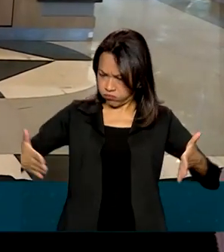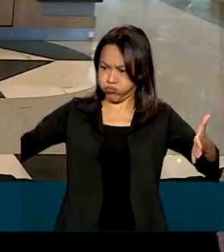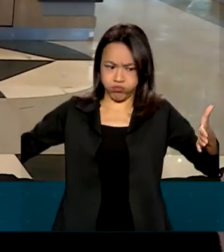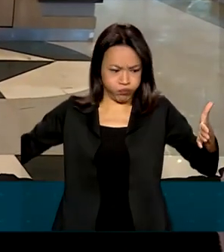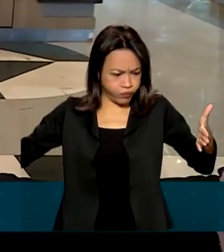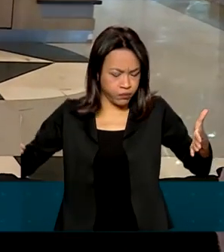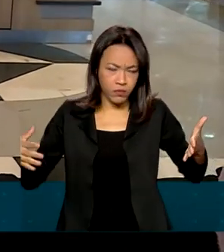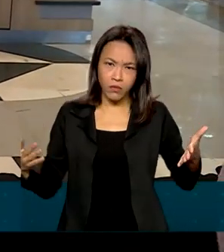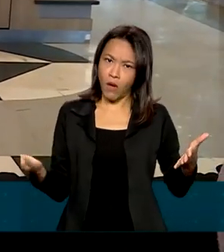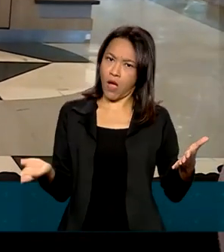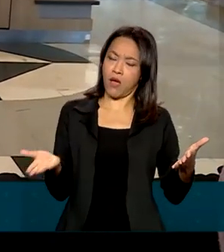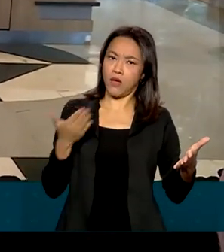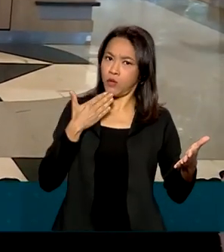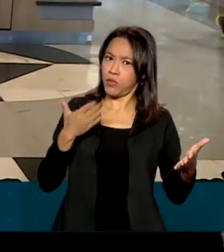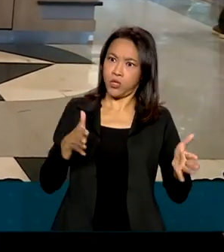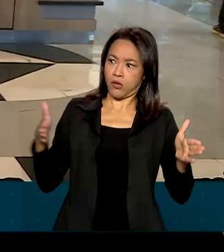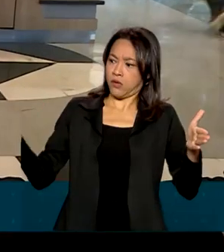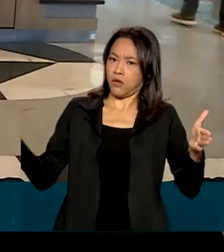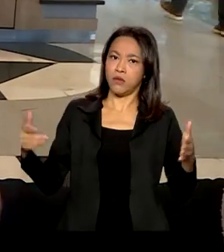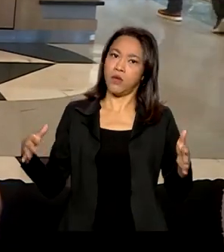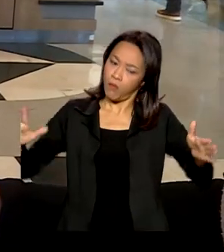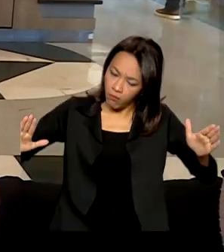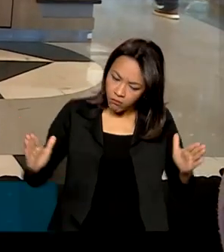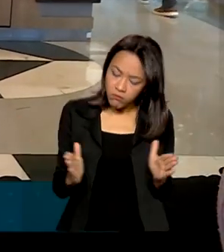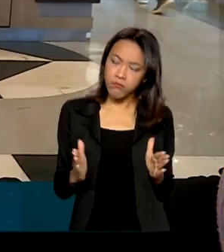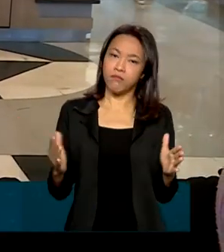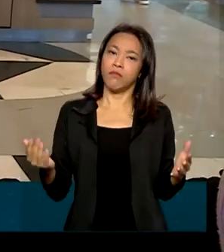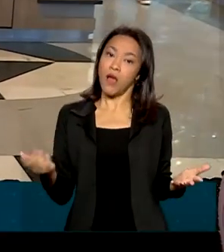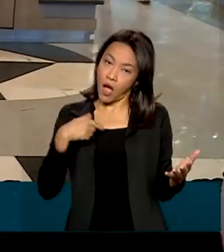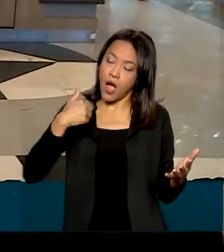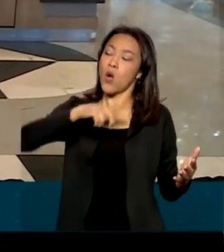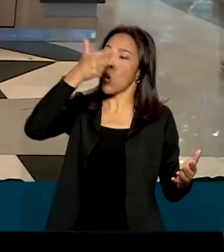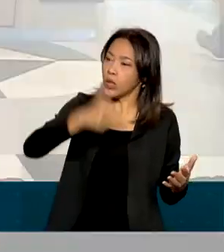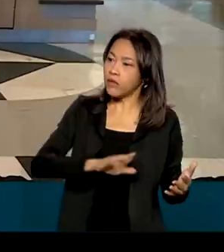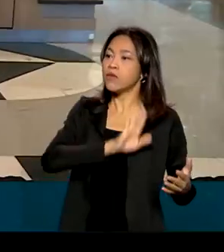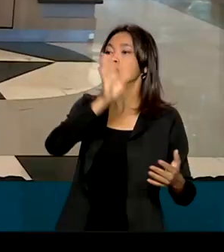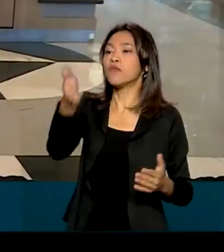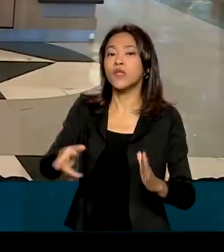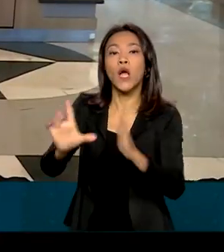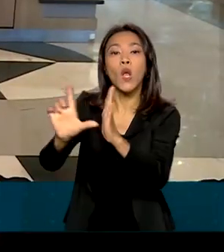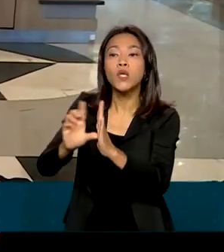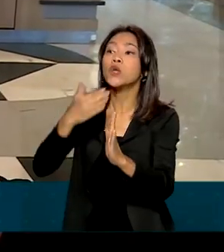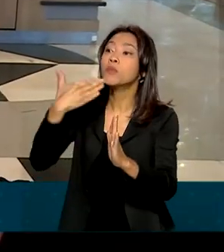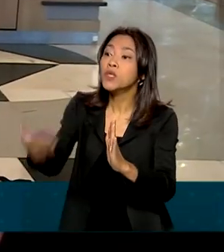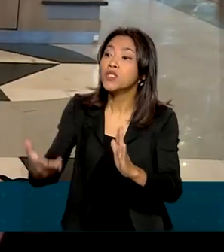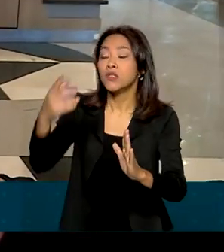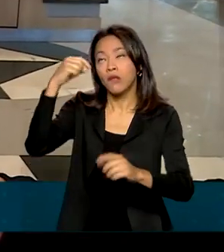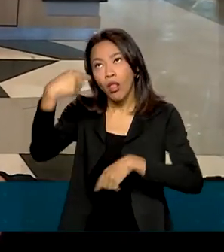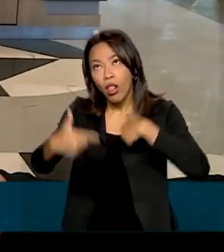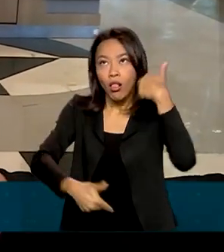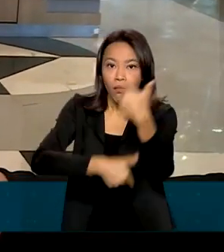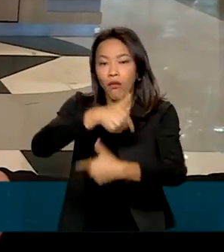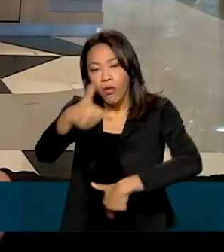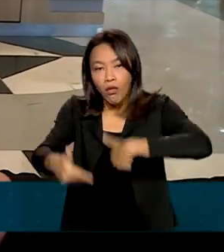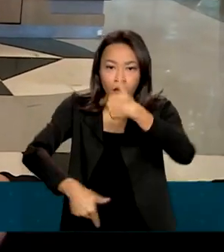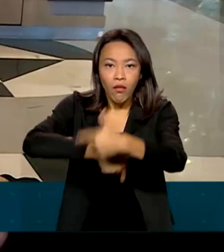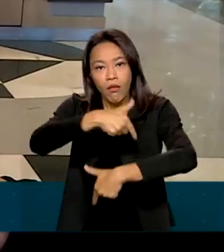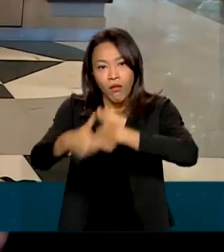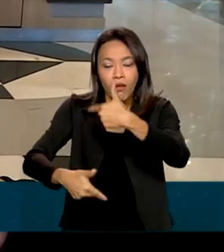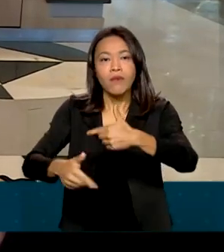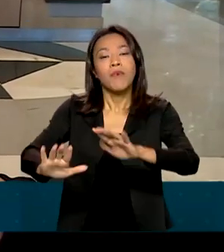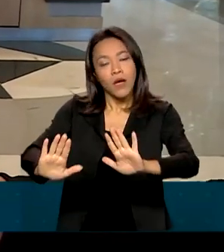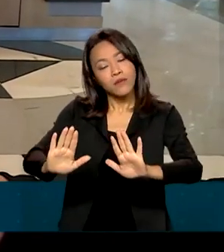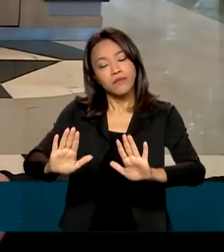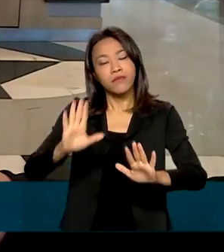o espaço. Aí a gente voltou à loja para poder pedir o retorno. Aí deu um pouco de dor de cabeça, mas enfim, a gente